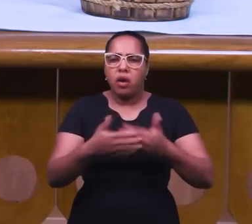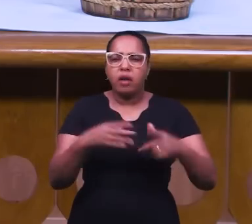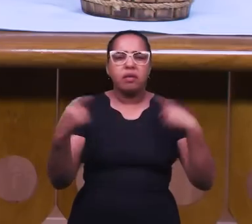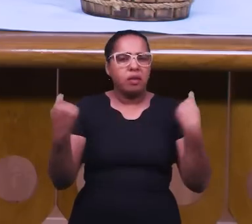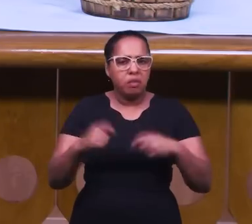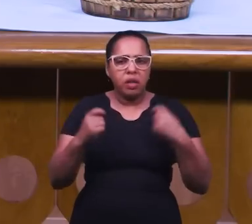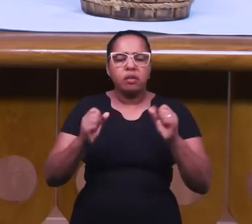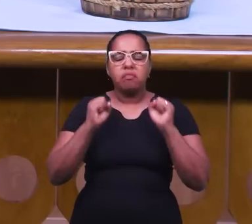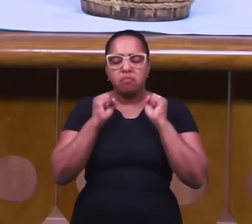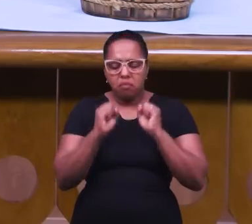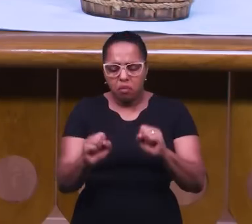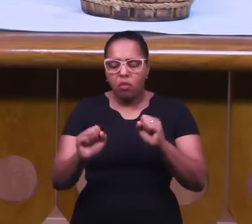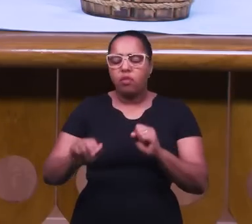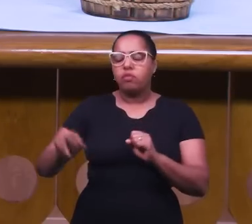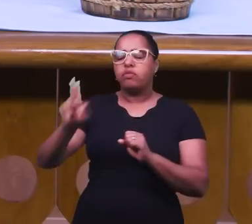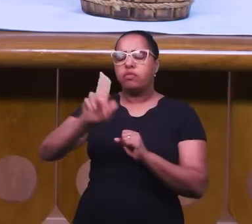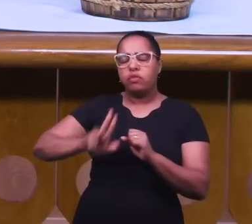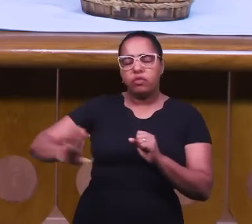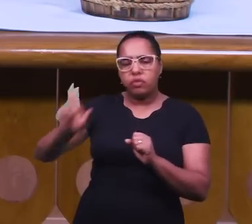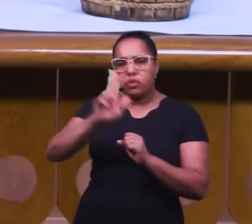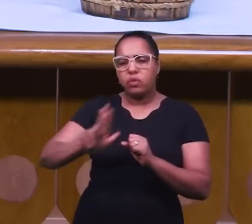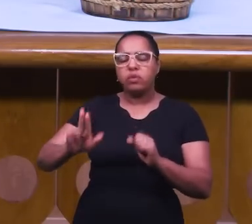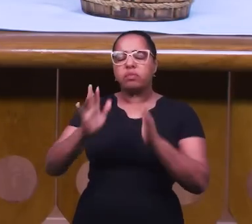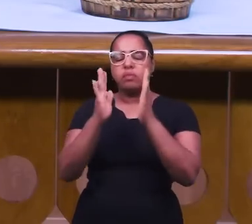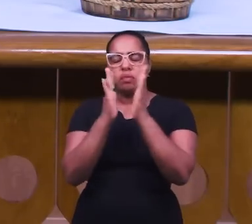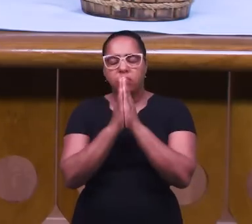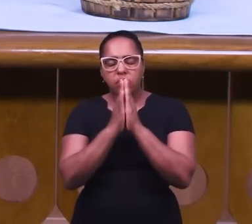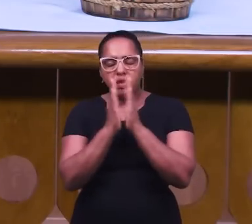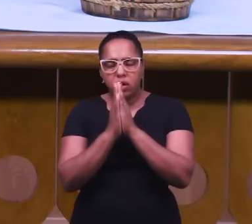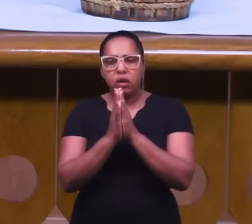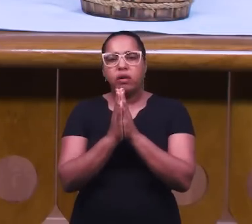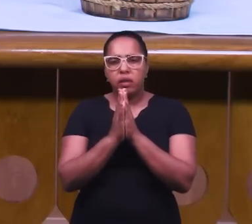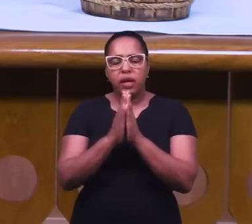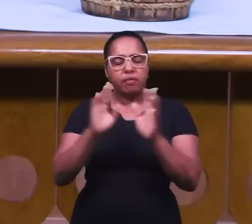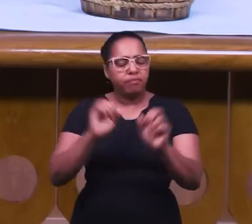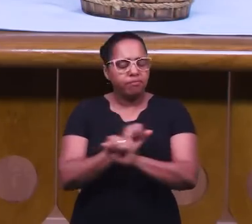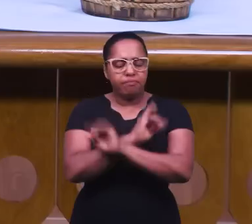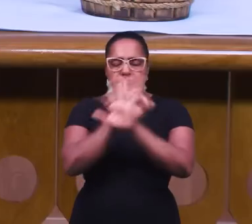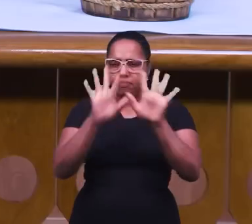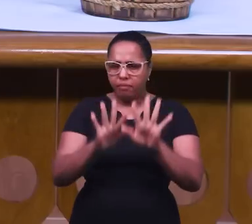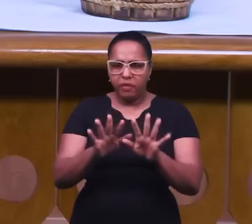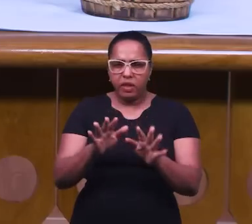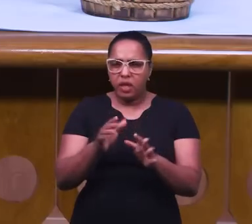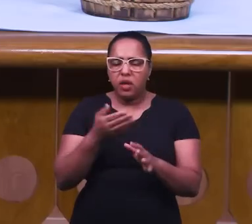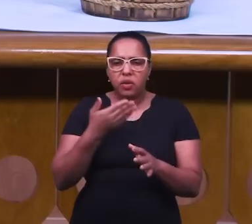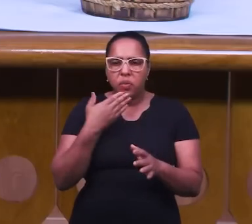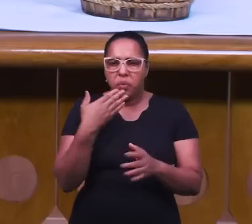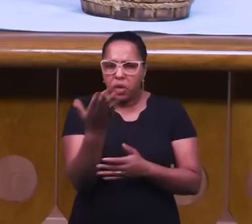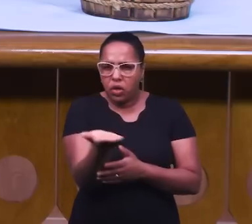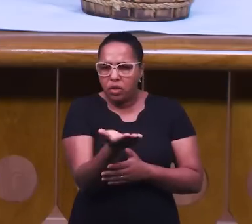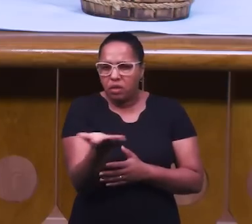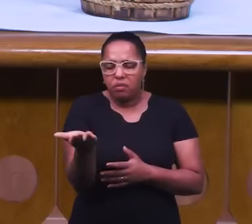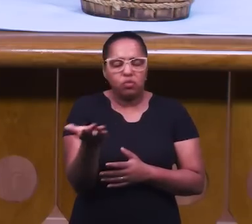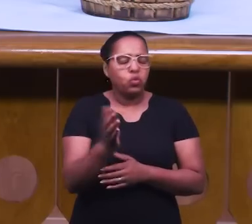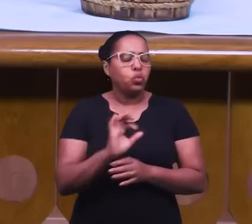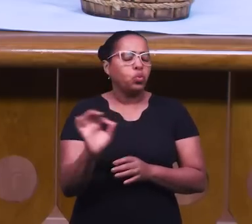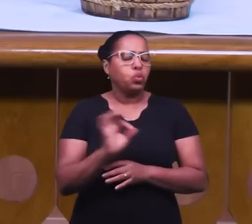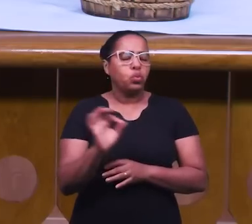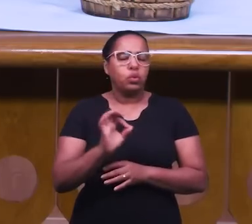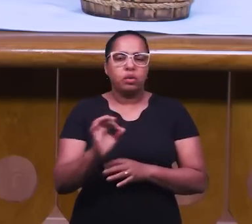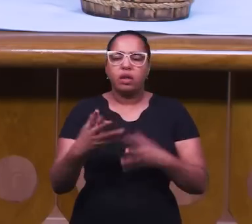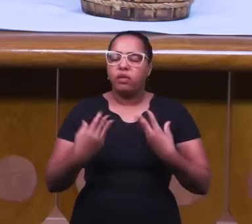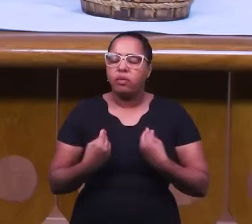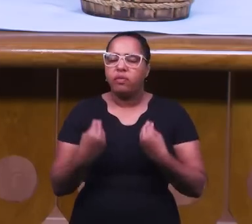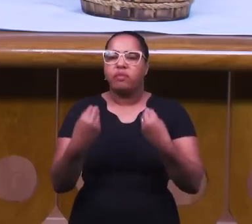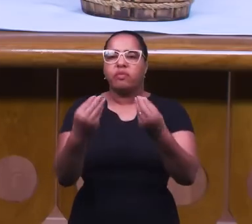nossos amigos, visitantes, para receber uma oração. Deixamos bem claro que nós não vamos pedir nada, nós apenas